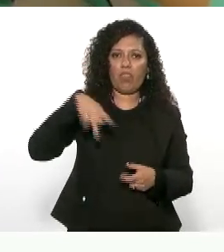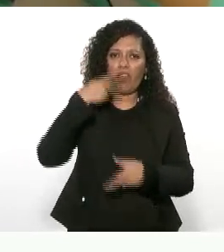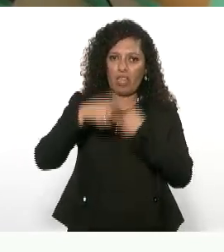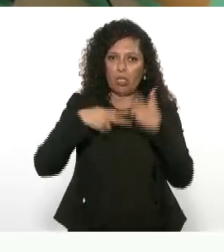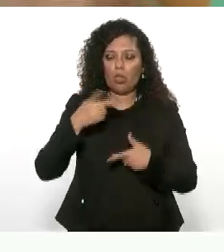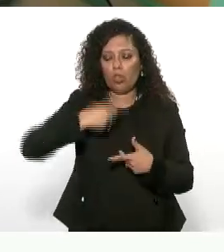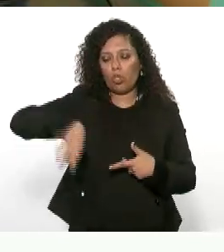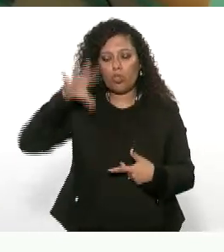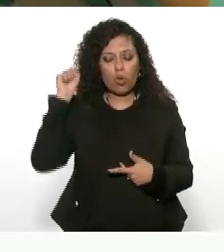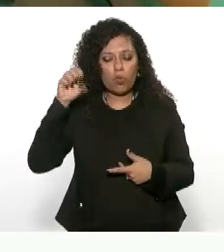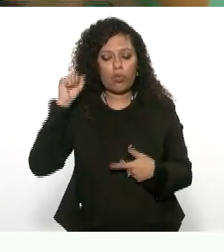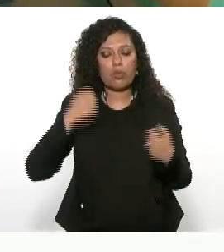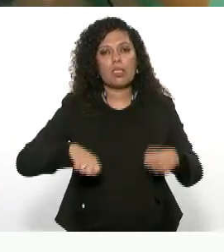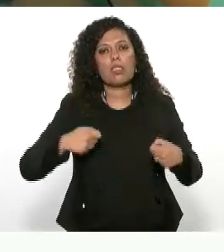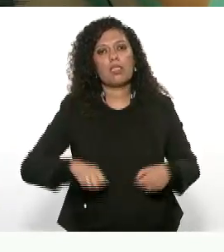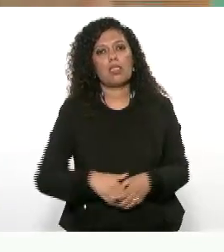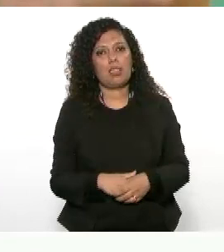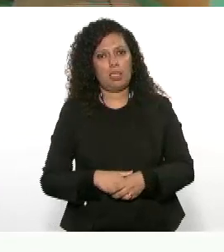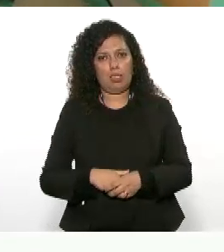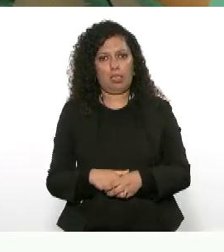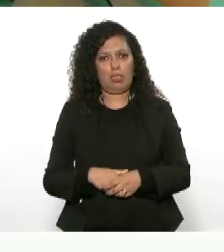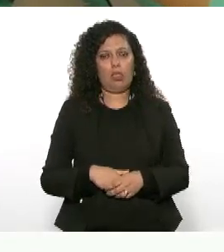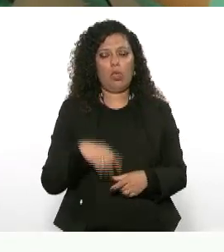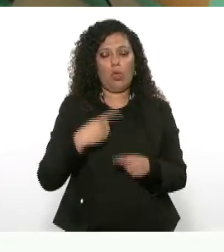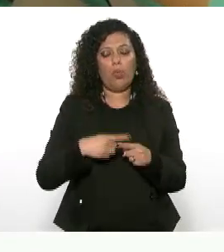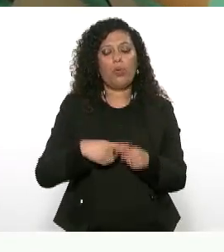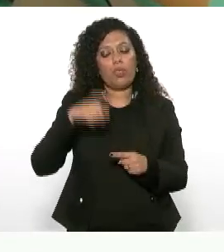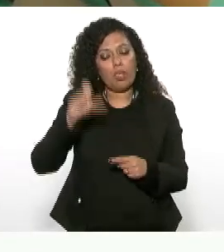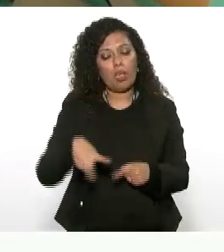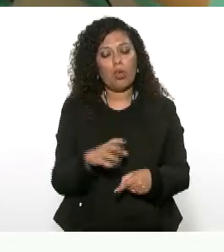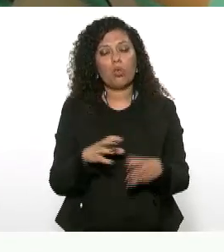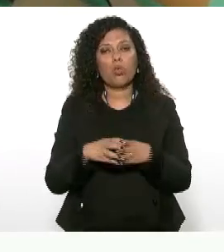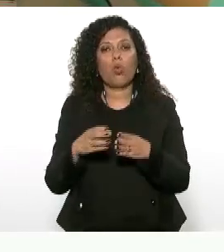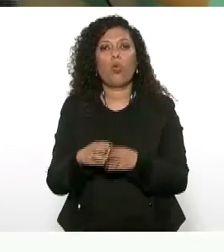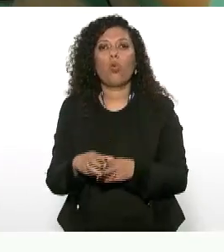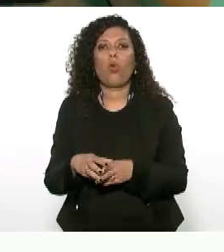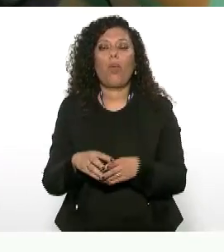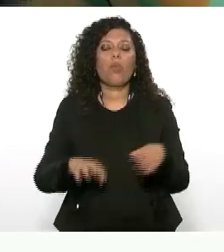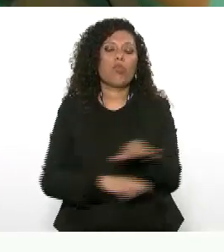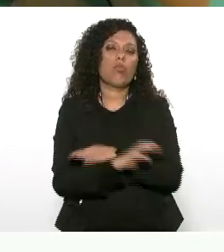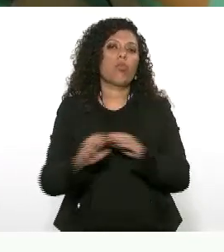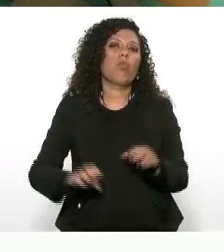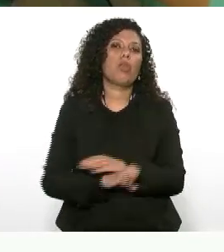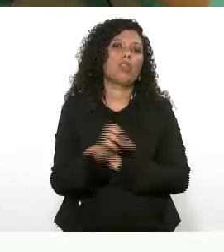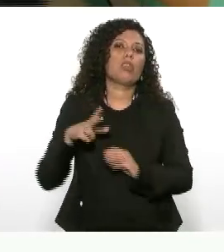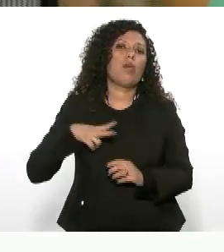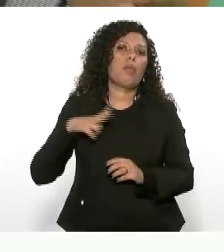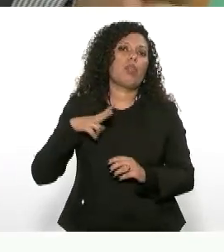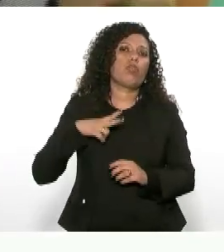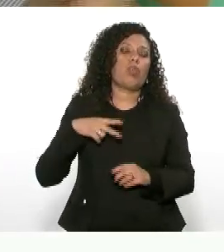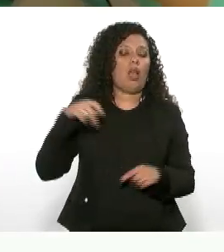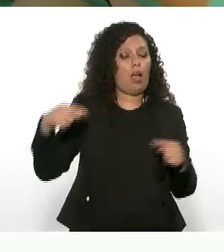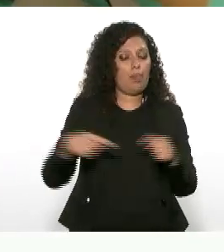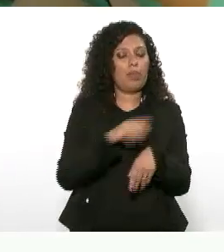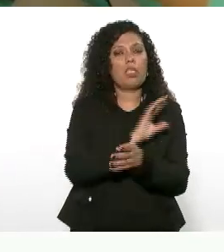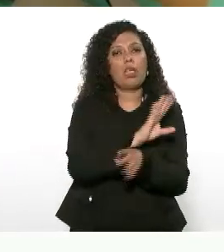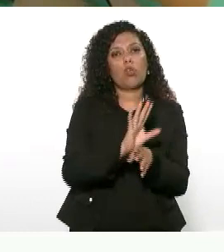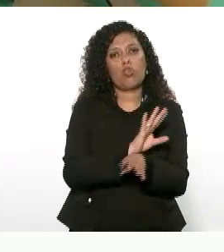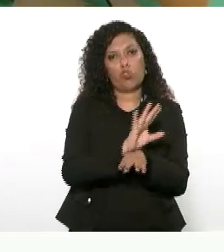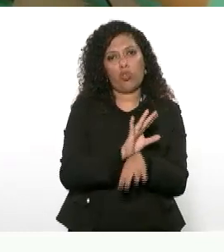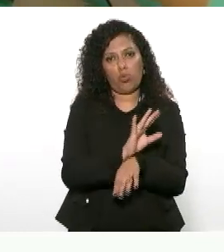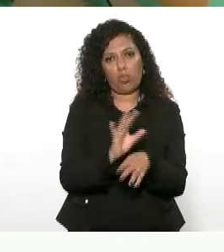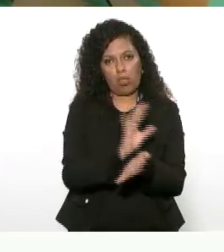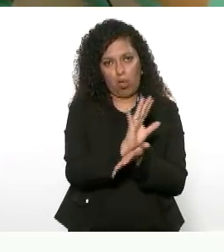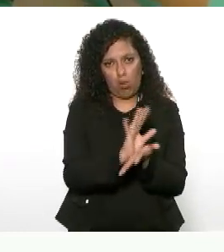Chefes de Polícia, que é uma entidade de natureza privada, e da mesma forma que nós somos, inclusive, previstos pela Constituição,